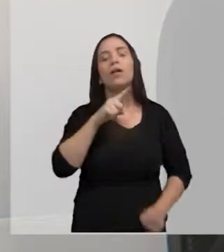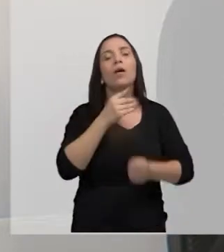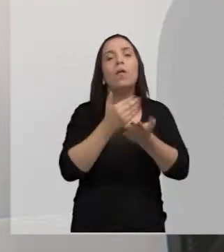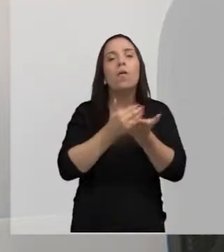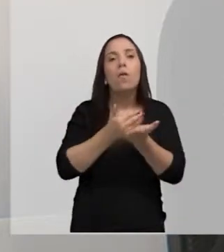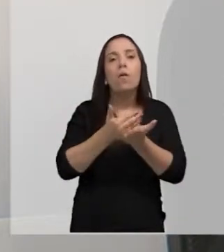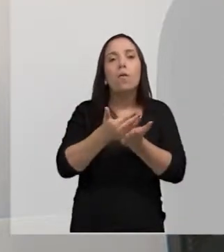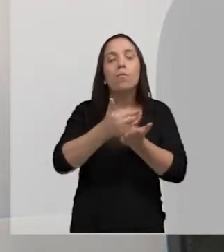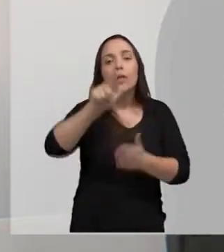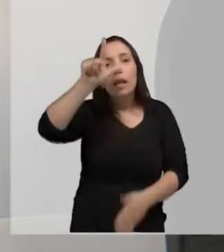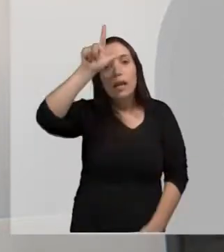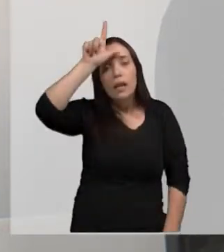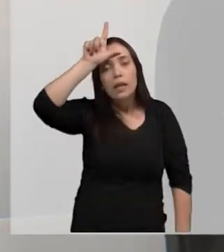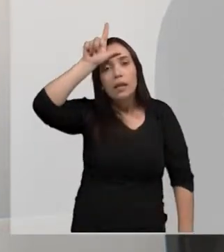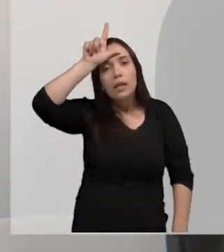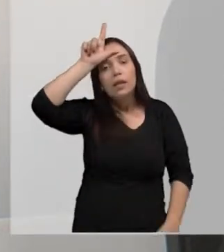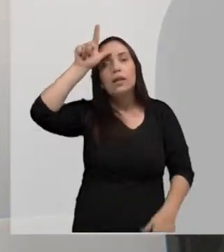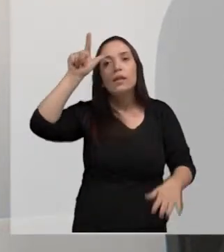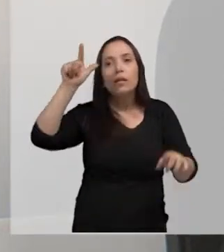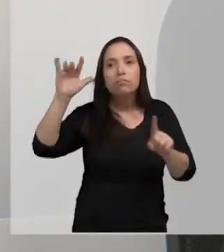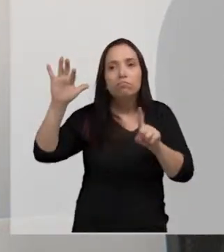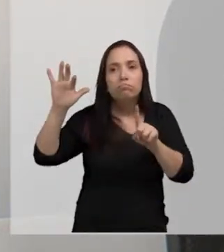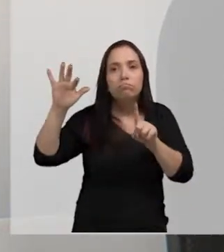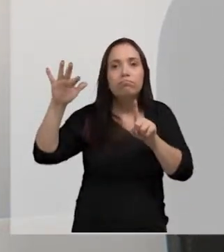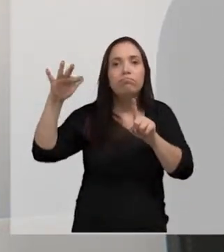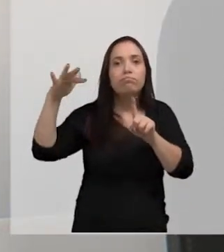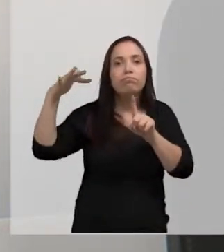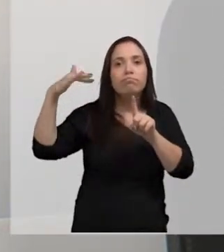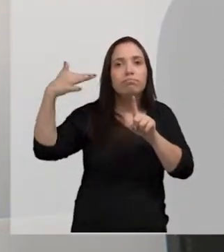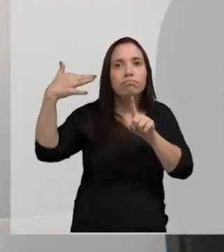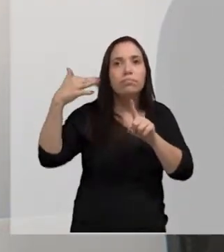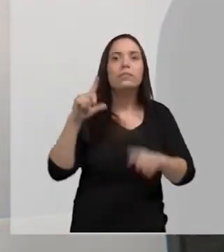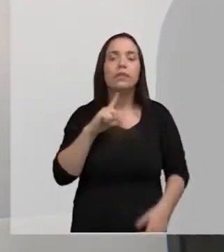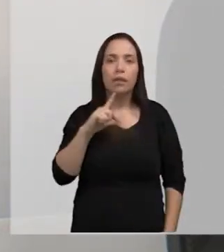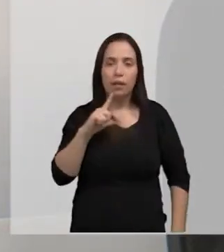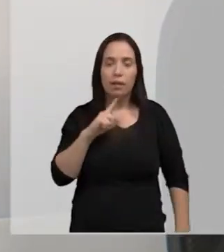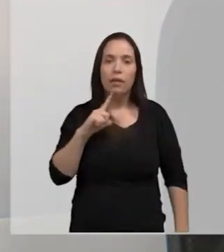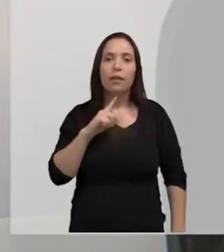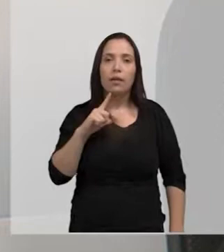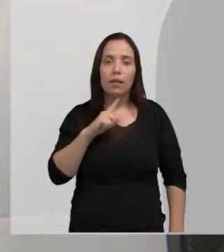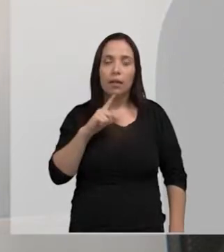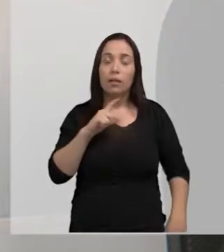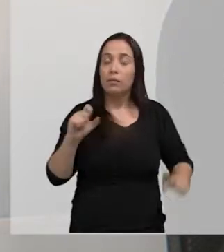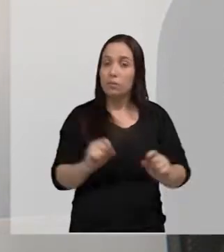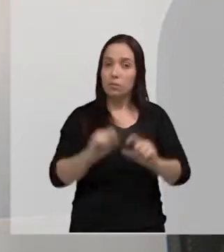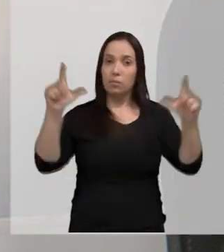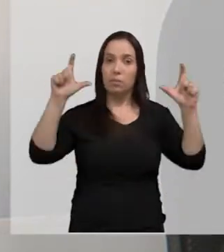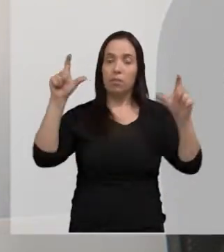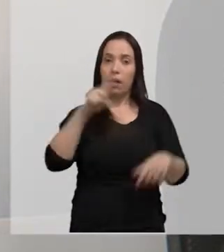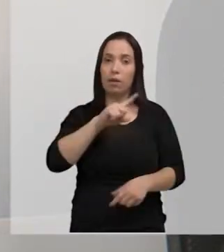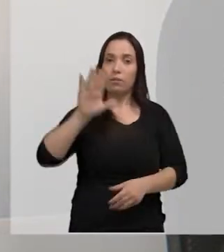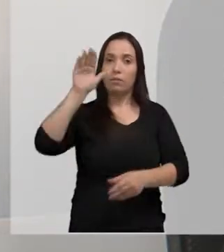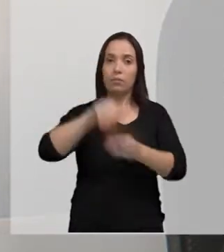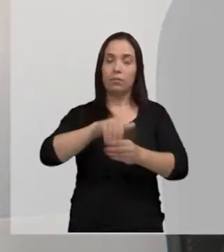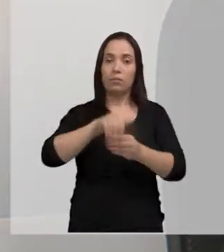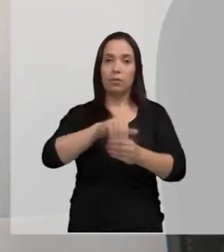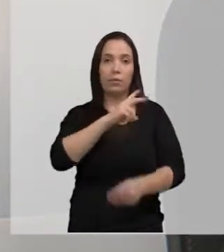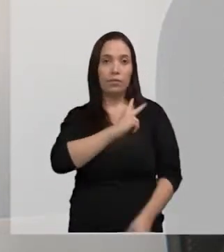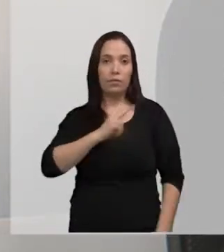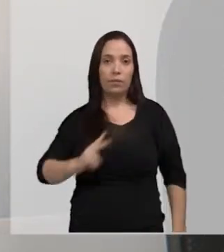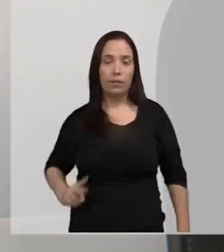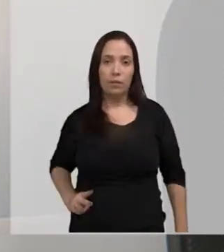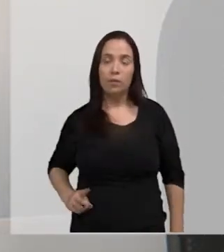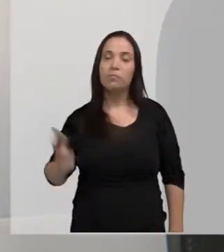uma liderança emergente. Indiscutivelmente. Ele já foi uma surpresa como candidato à